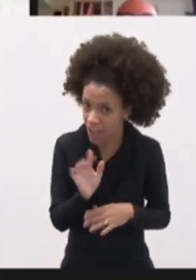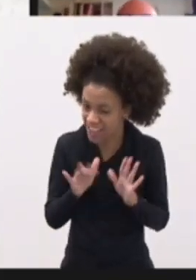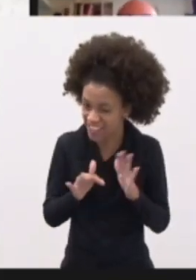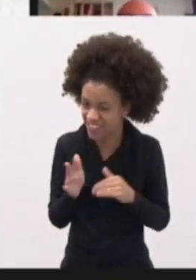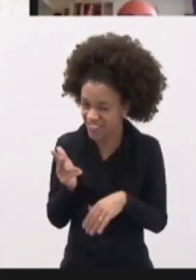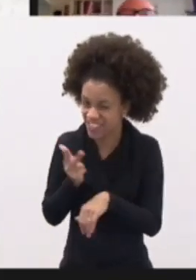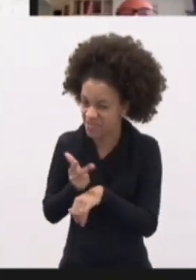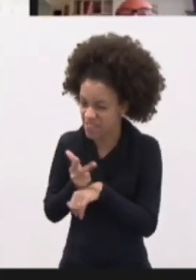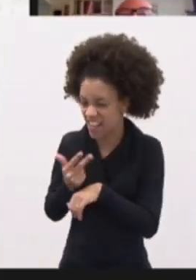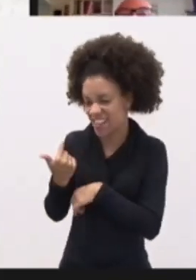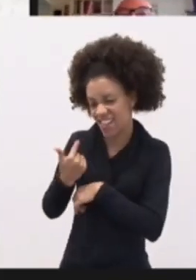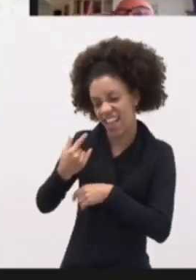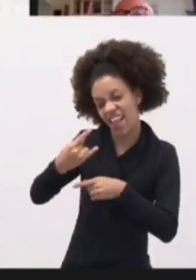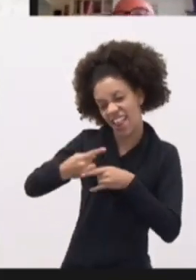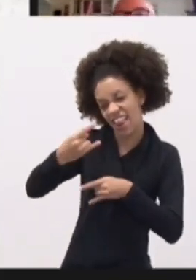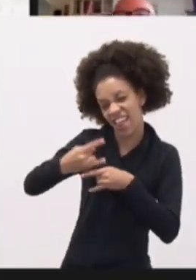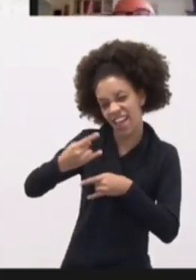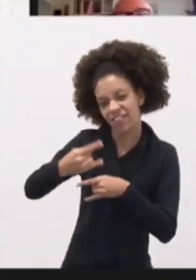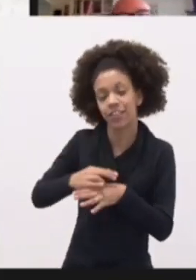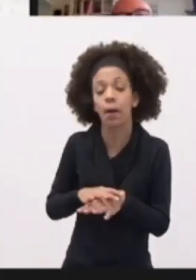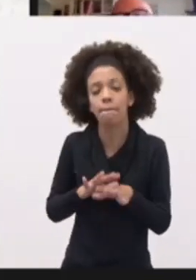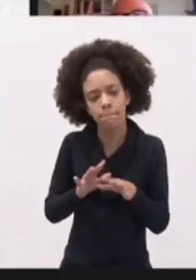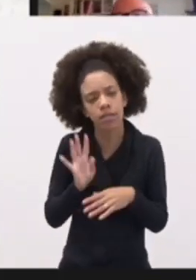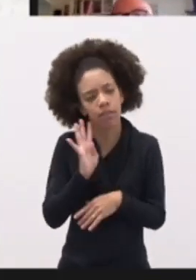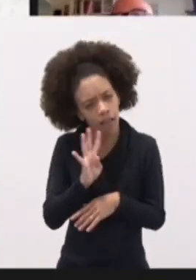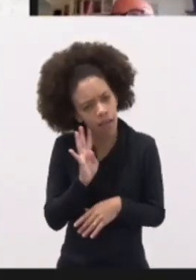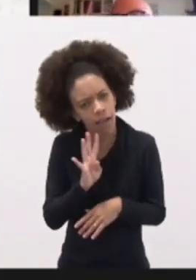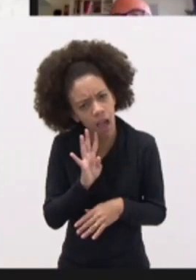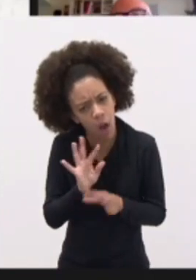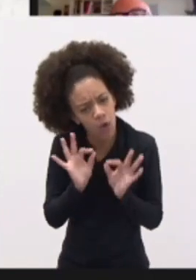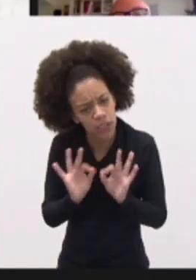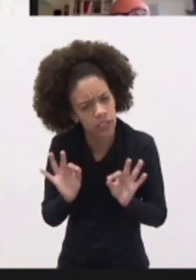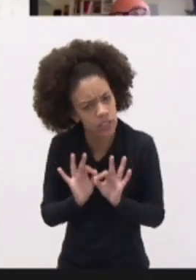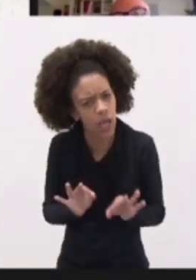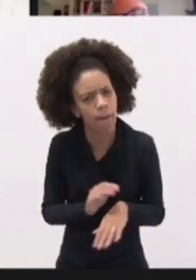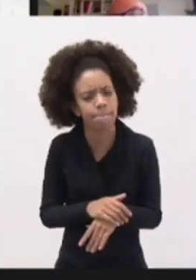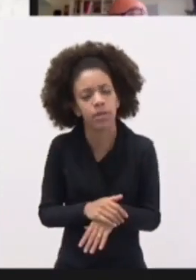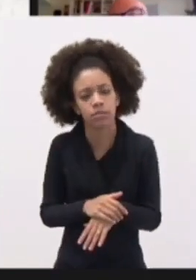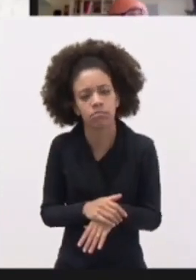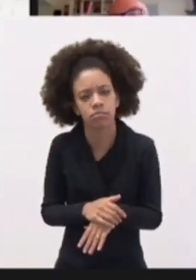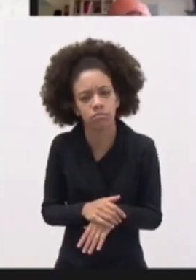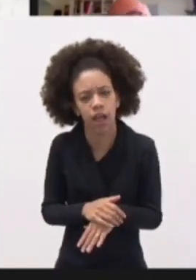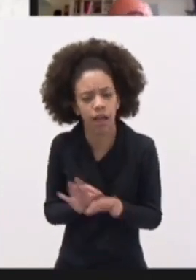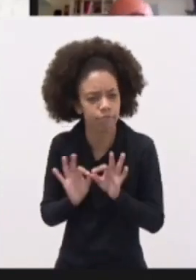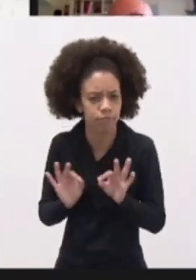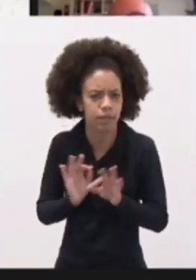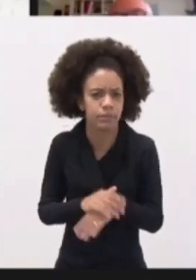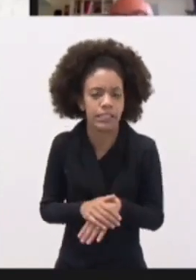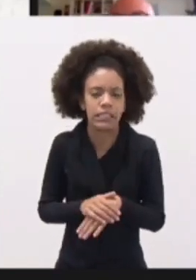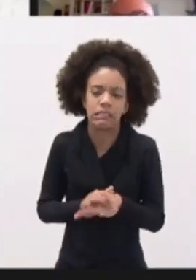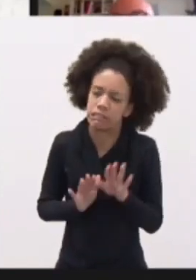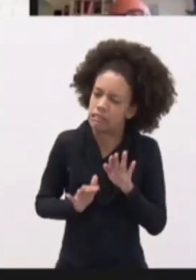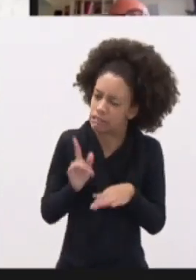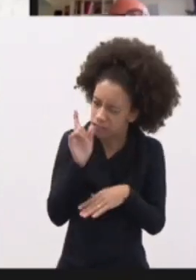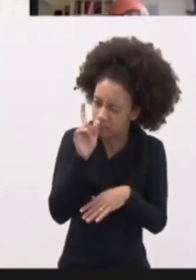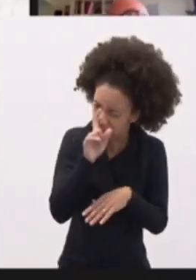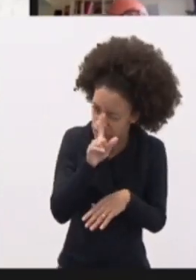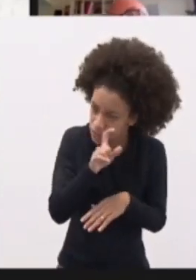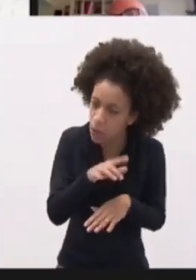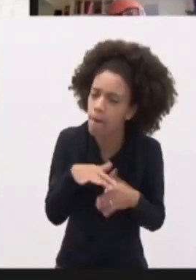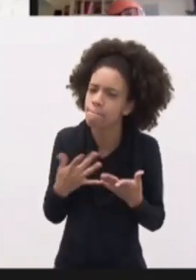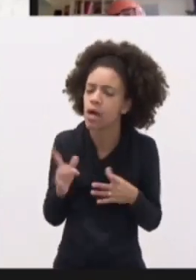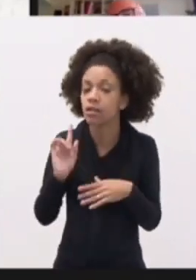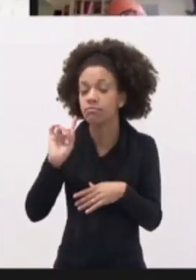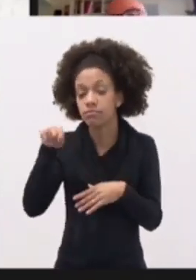aqui. E fica super legal. É super simples, simples assim, dá um trabalhinho ali no início de fazer, mas depois que você